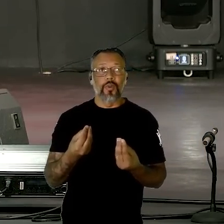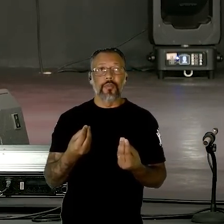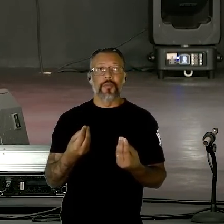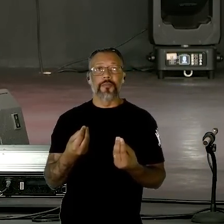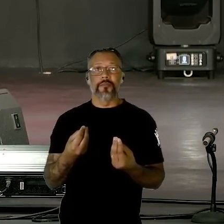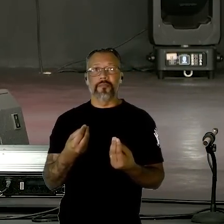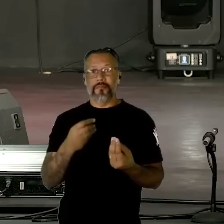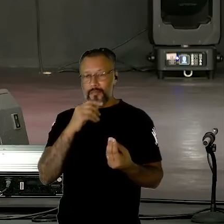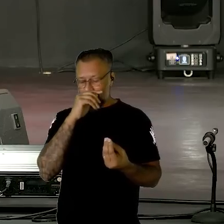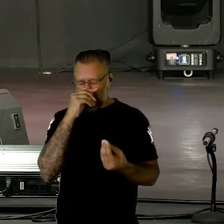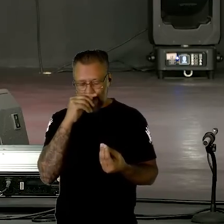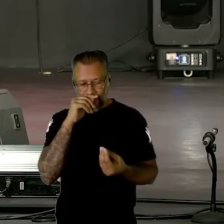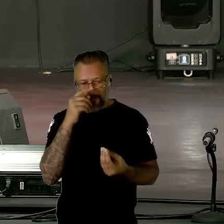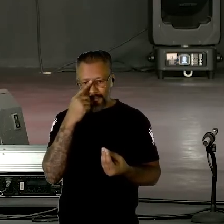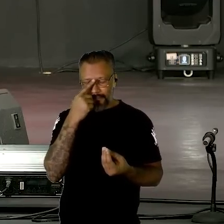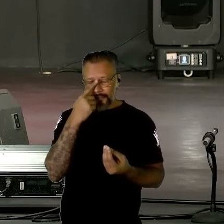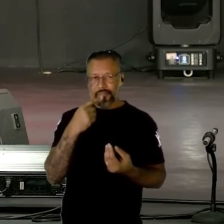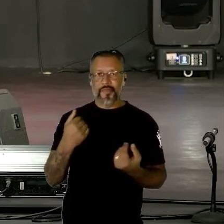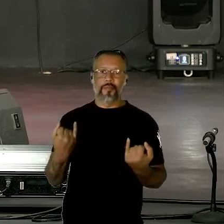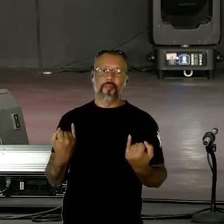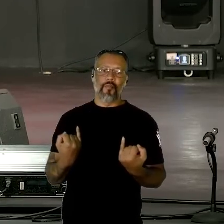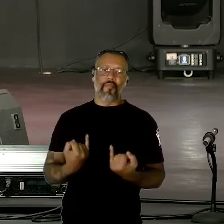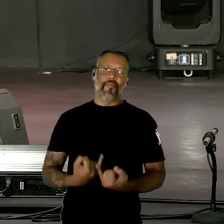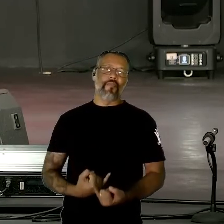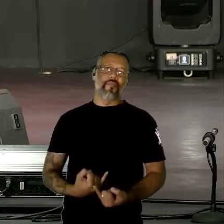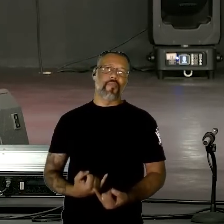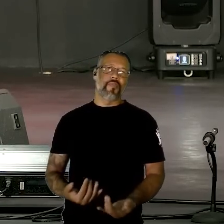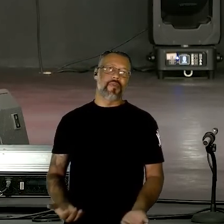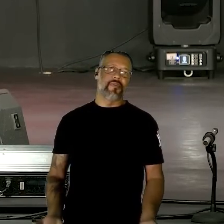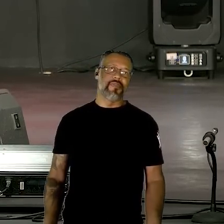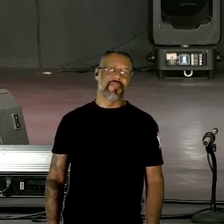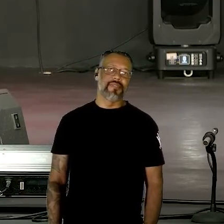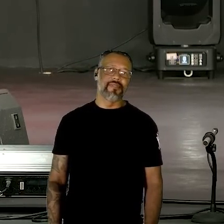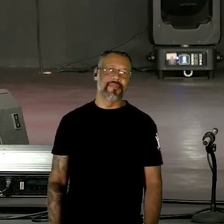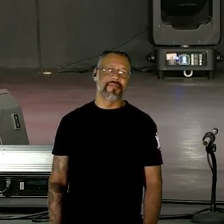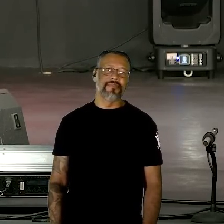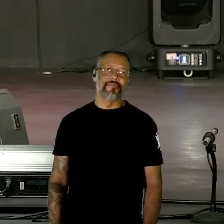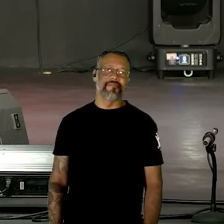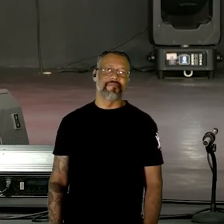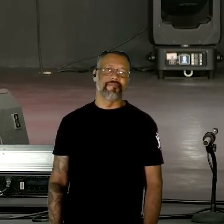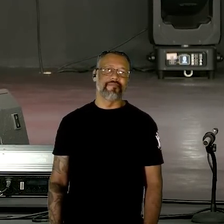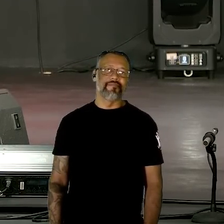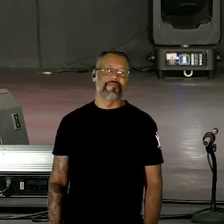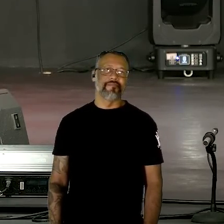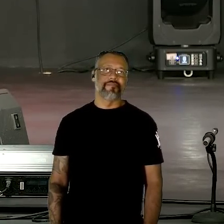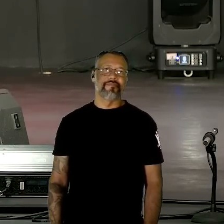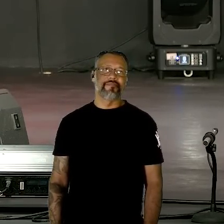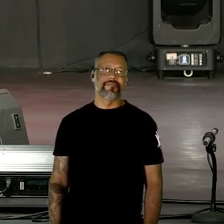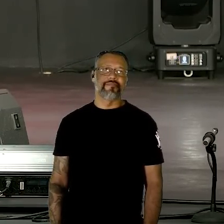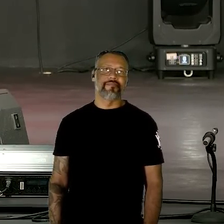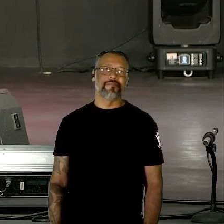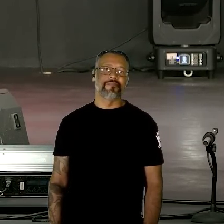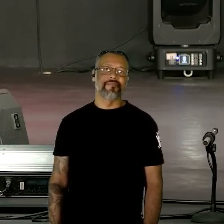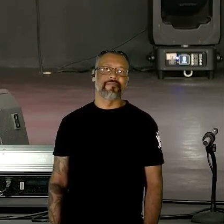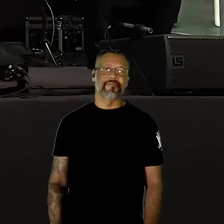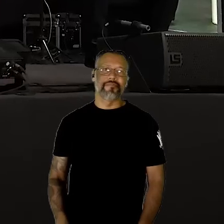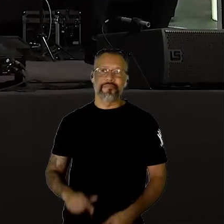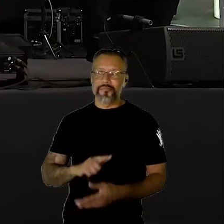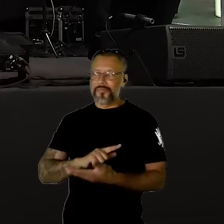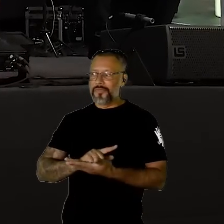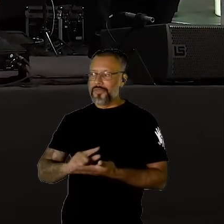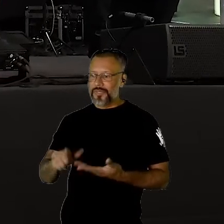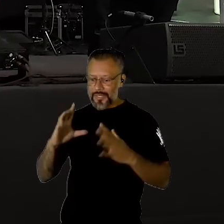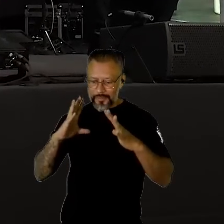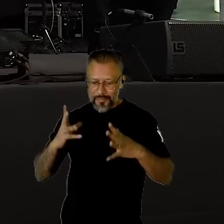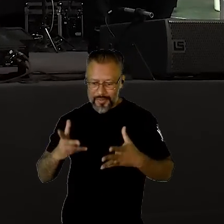veja que continua sendo uma casa ele não vai atrás de um barraco encontrando a casa vazia desocupada varrida e